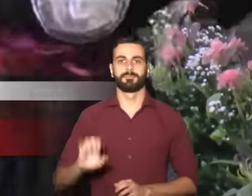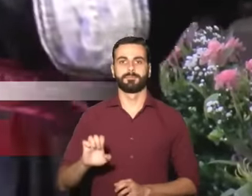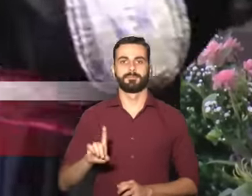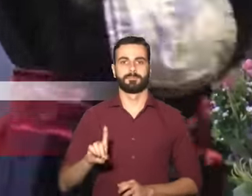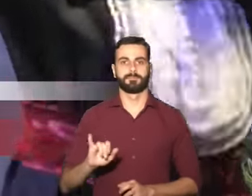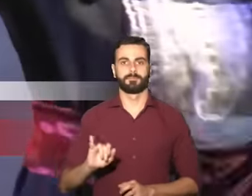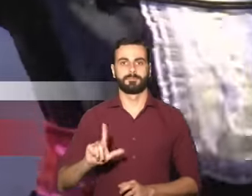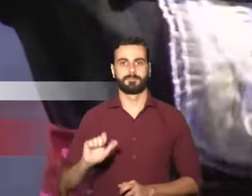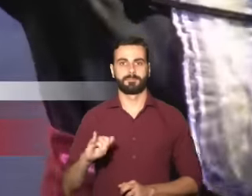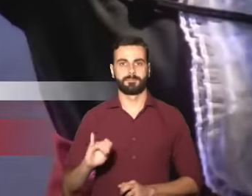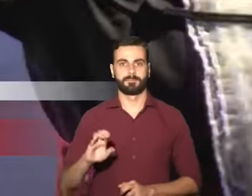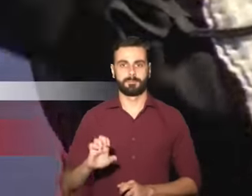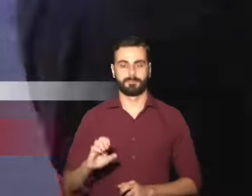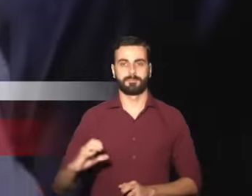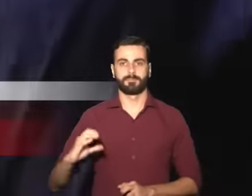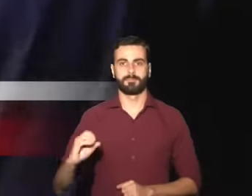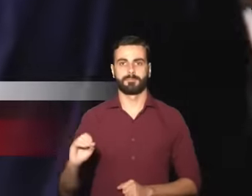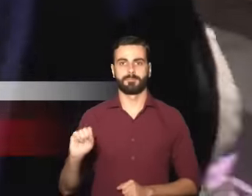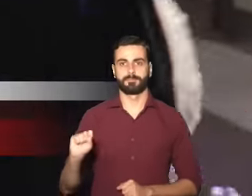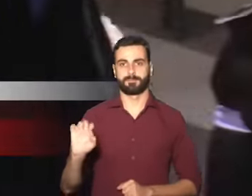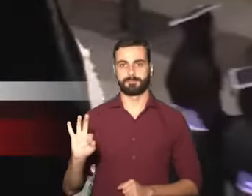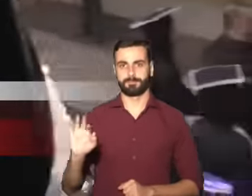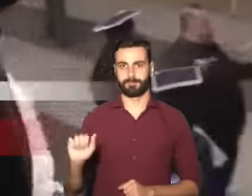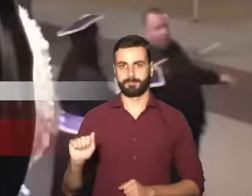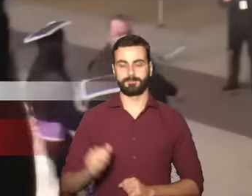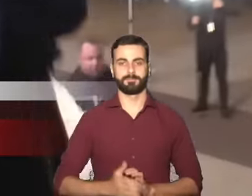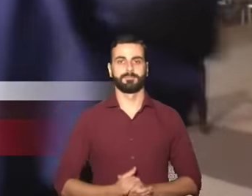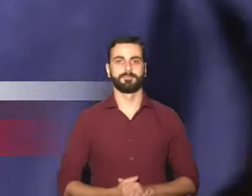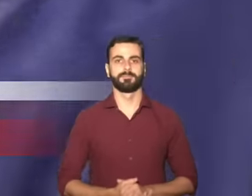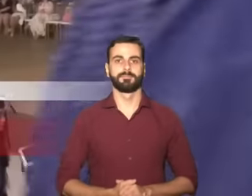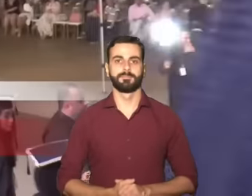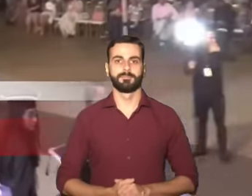Edilaine Conceição Costa de Queiroz.